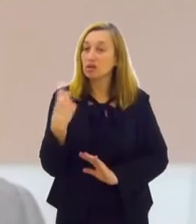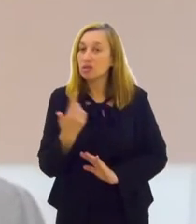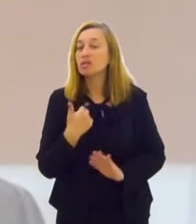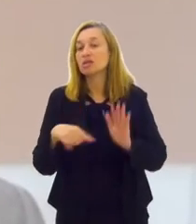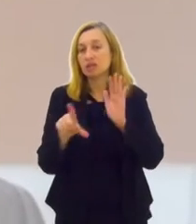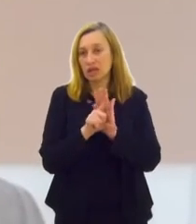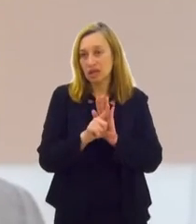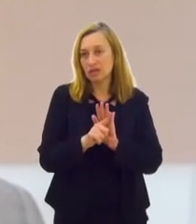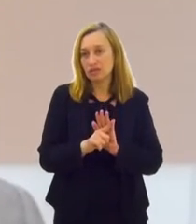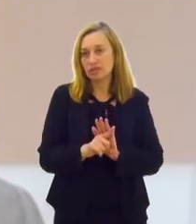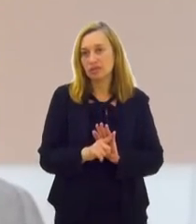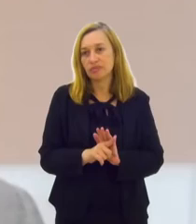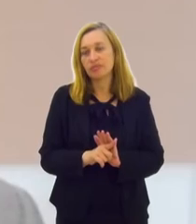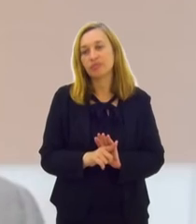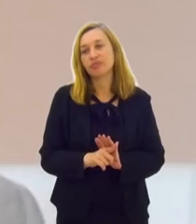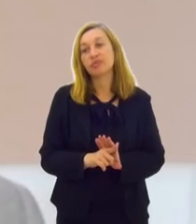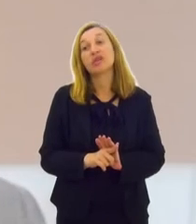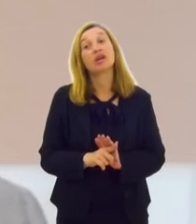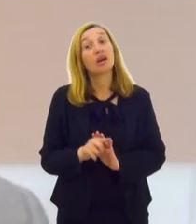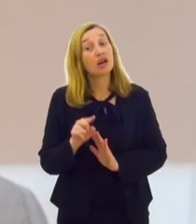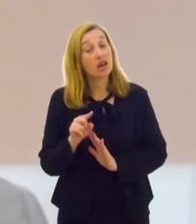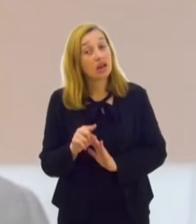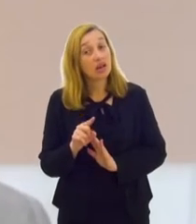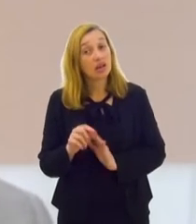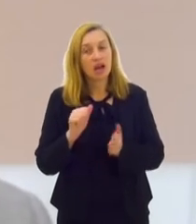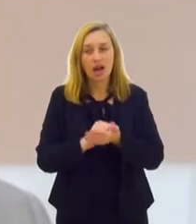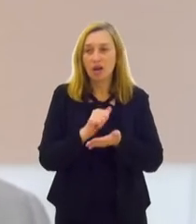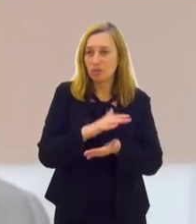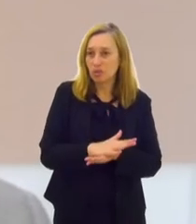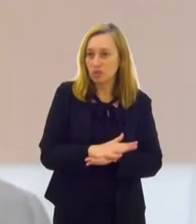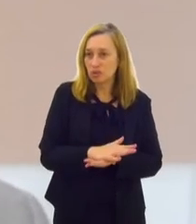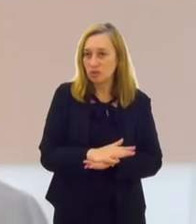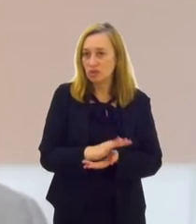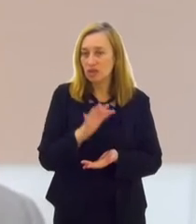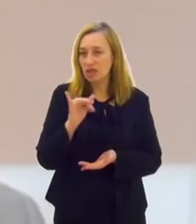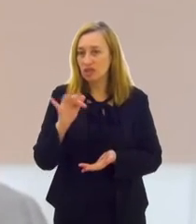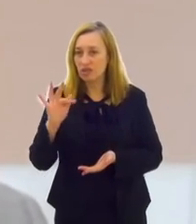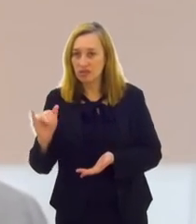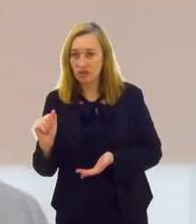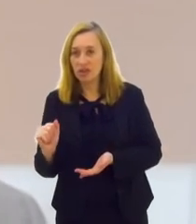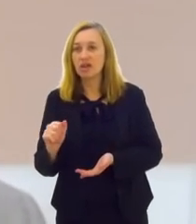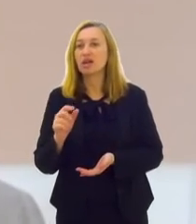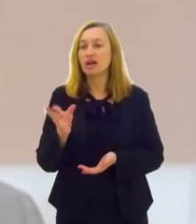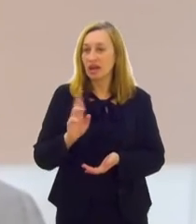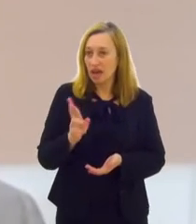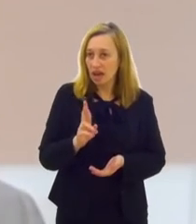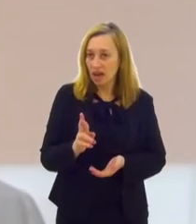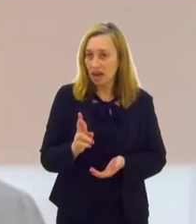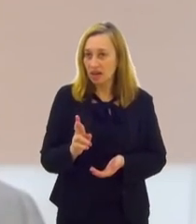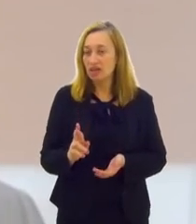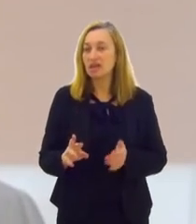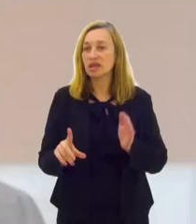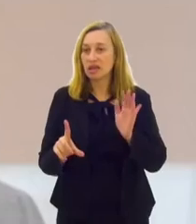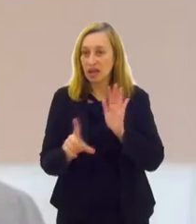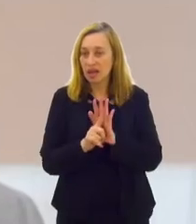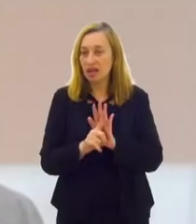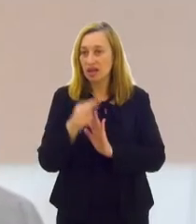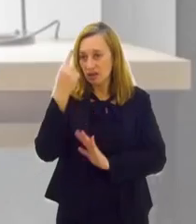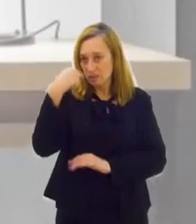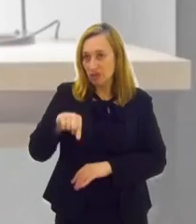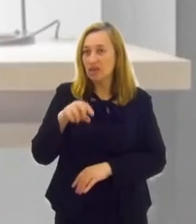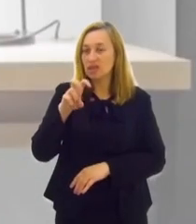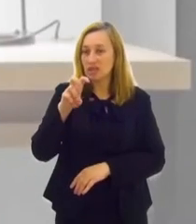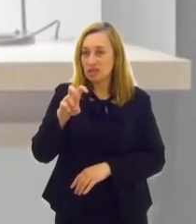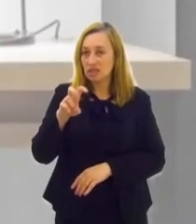pela nossa legislação. E aí aqui a multa não é em UFIR, aqui é a multa em reais que a legislação estabelece.